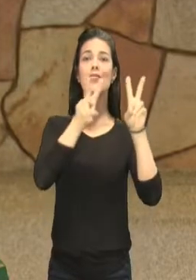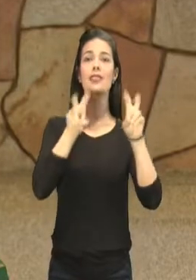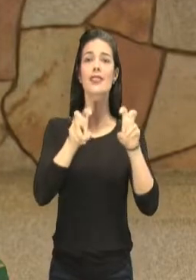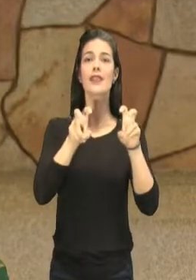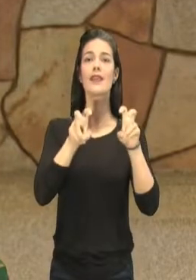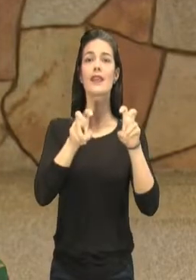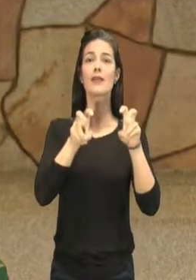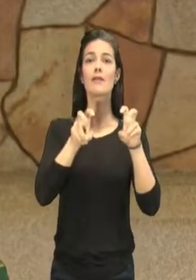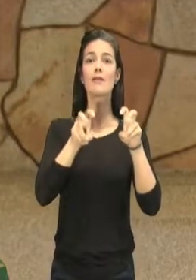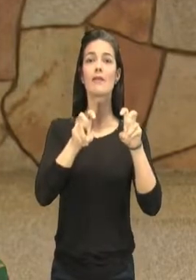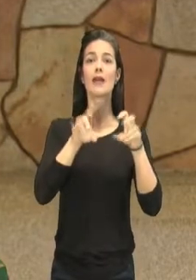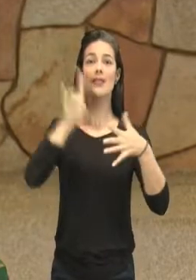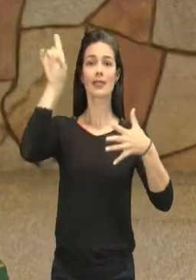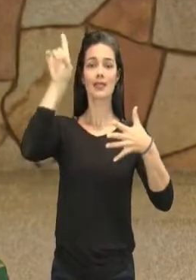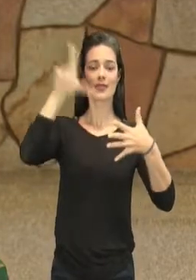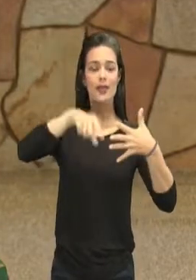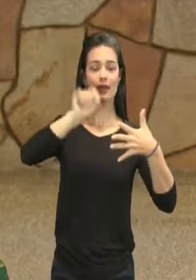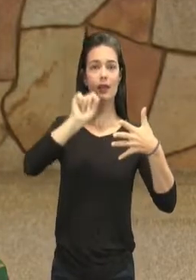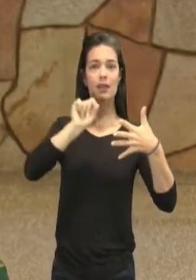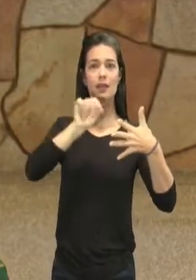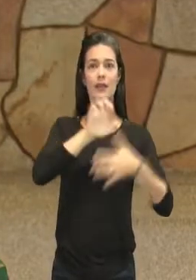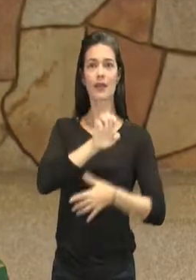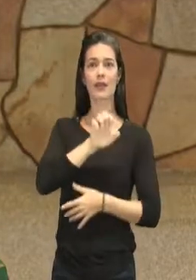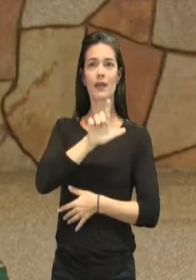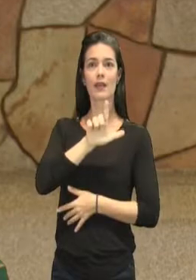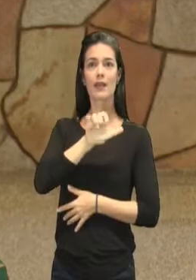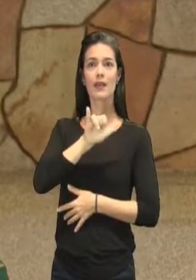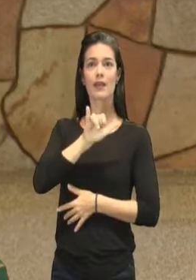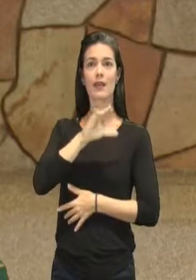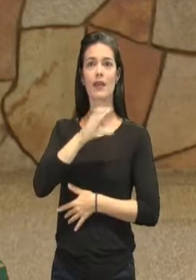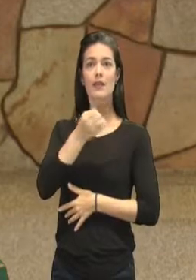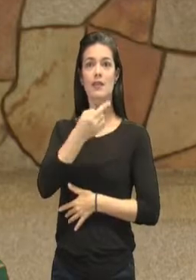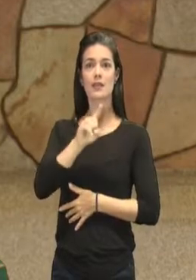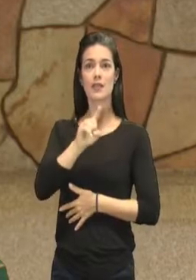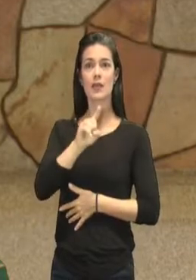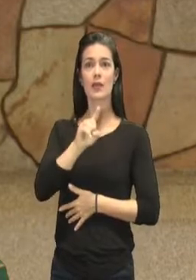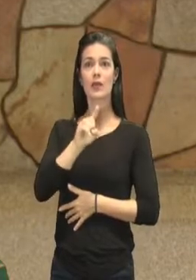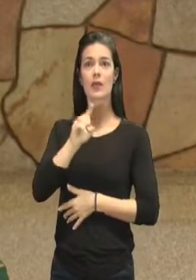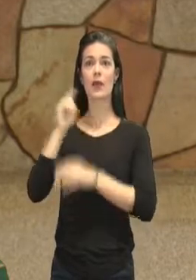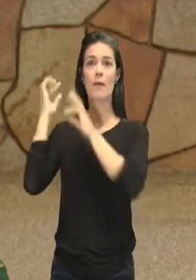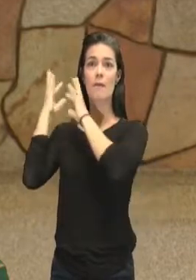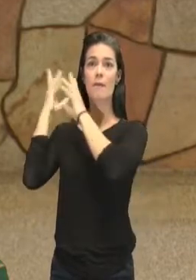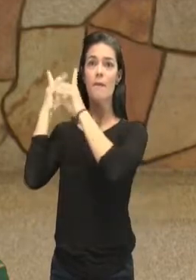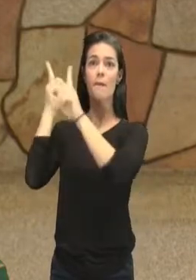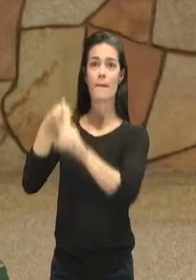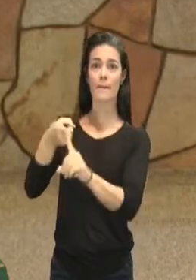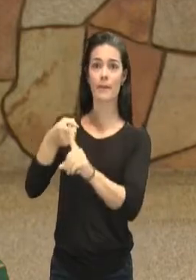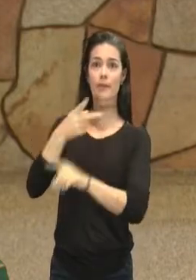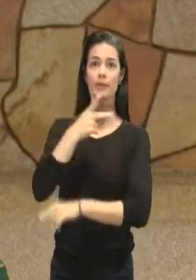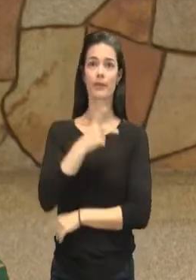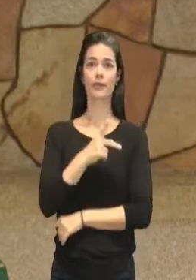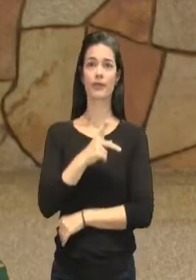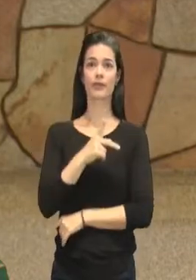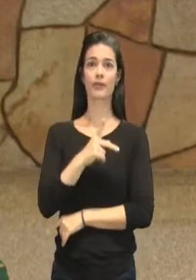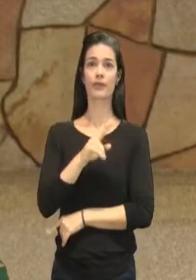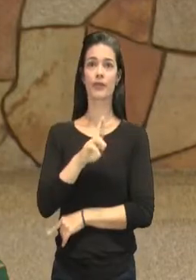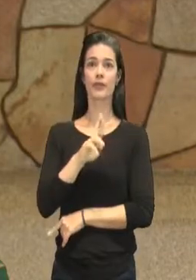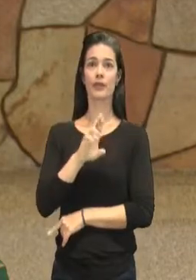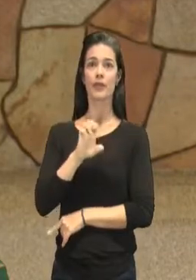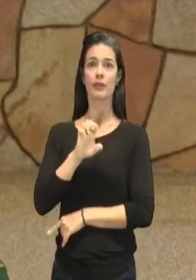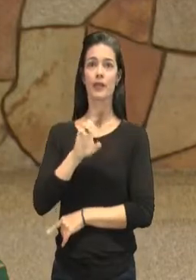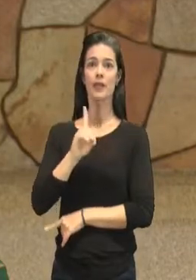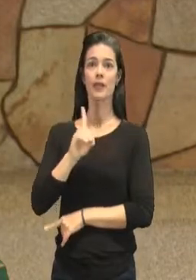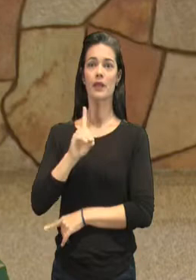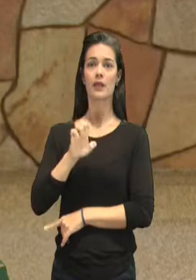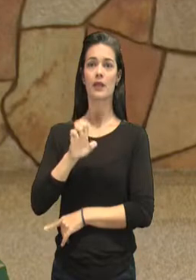da eleição e da predestinação. Tema esse mencionado ali nos primeiros versículos de Efésios, e no domingo